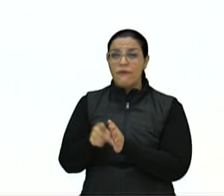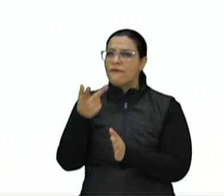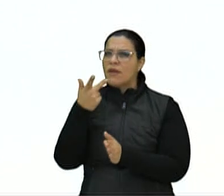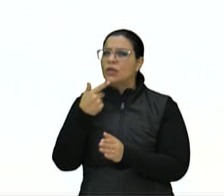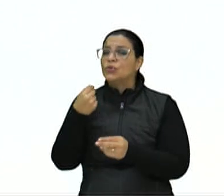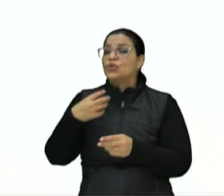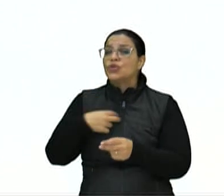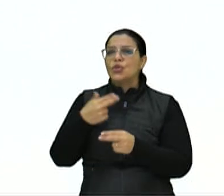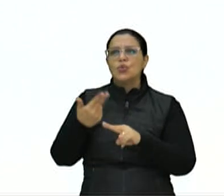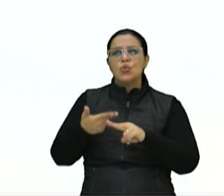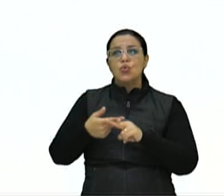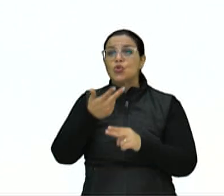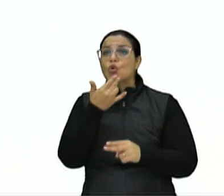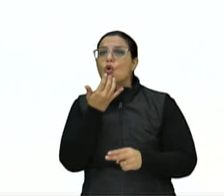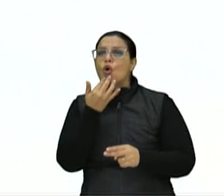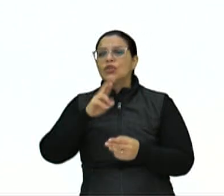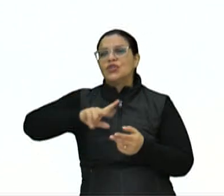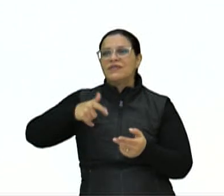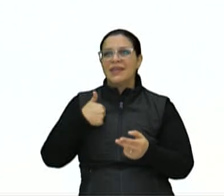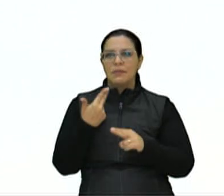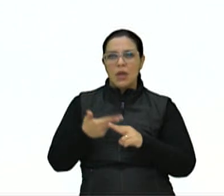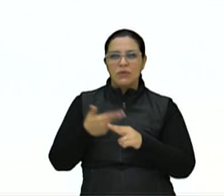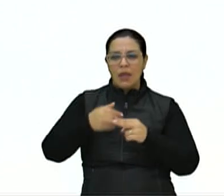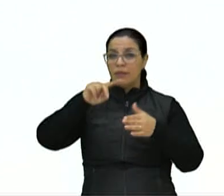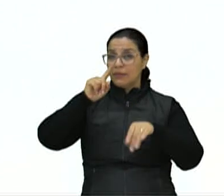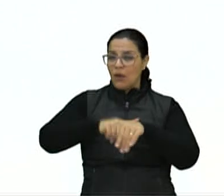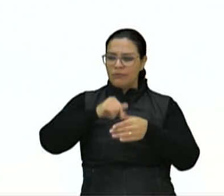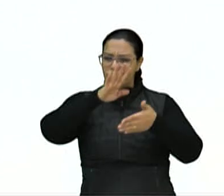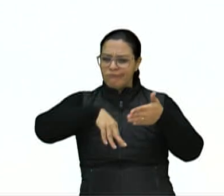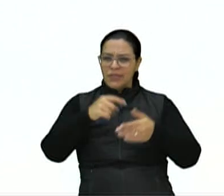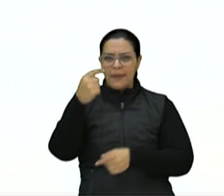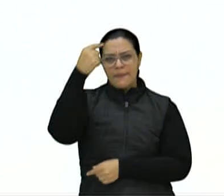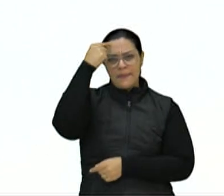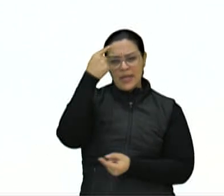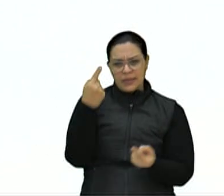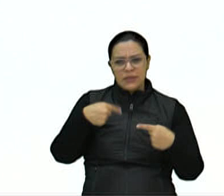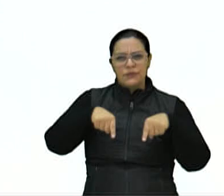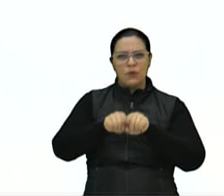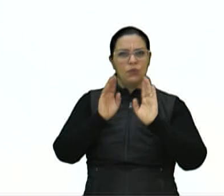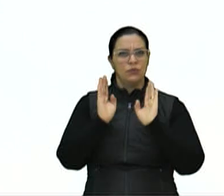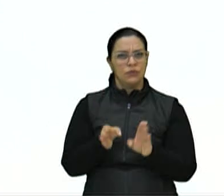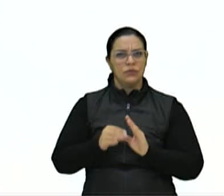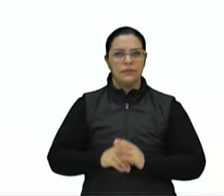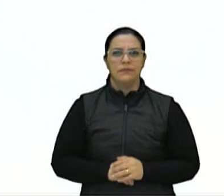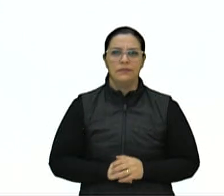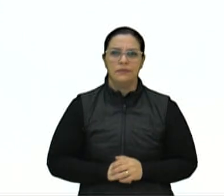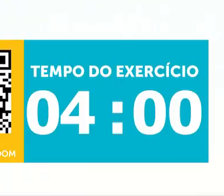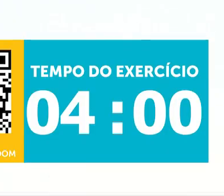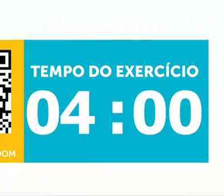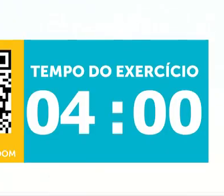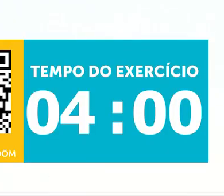possibilidades de uso dos pigmentos. Pensem em alguns minutos e logo retornaremos.